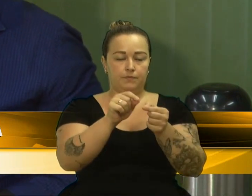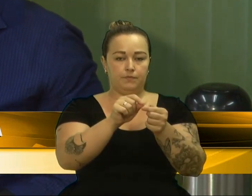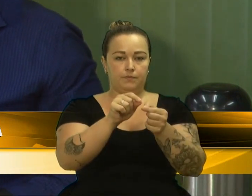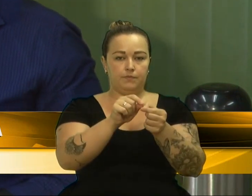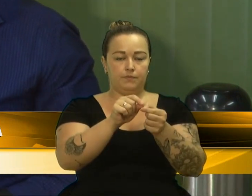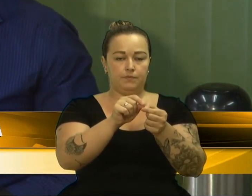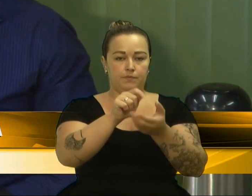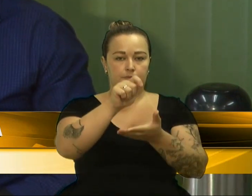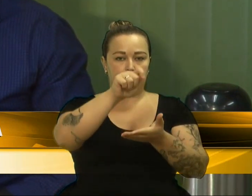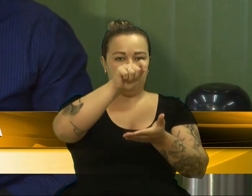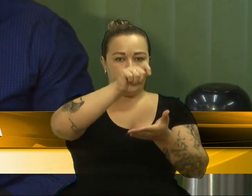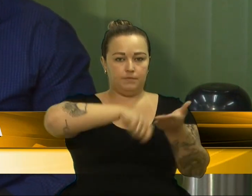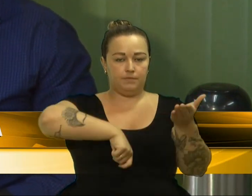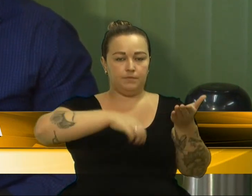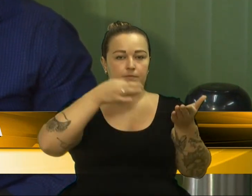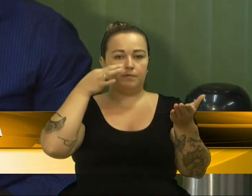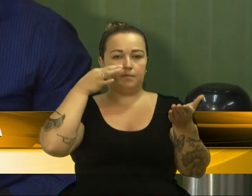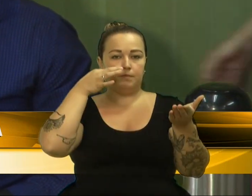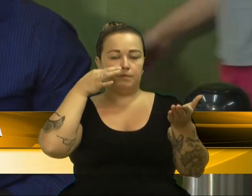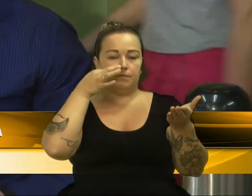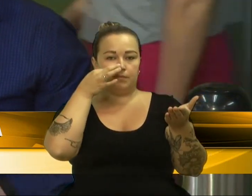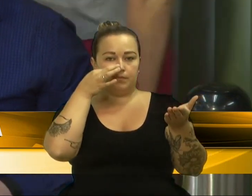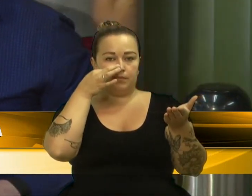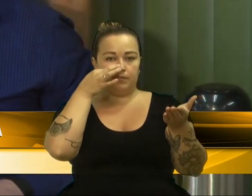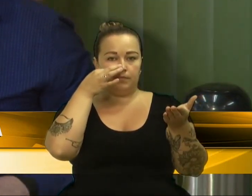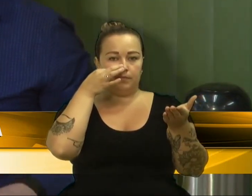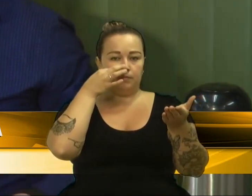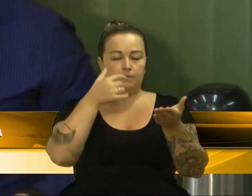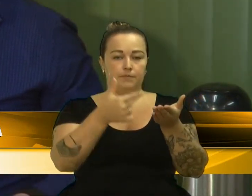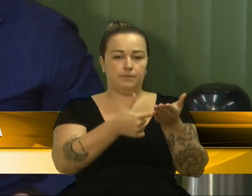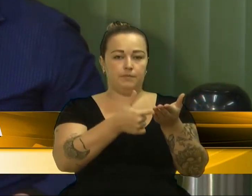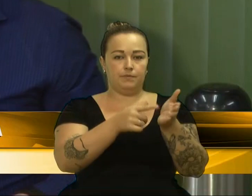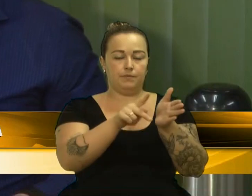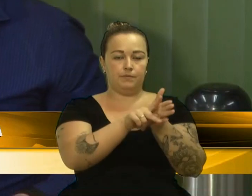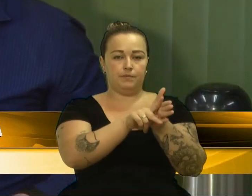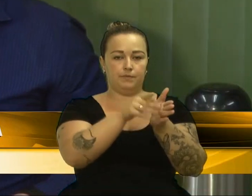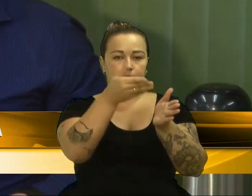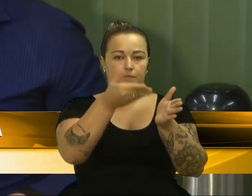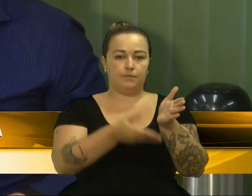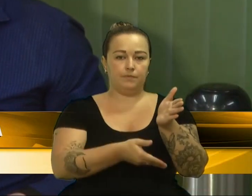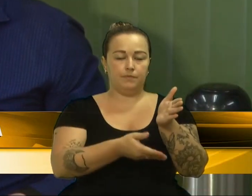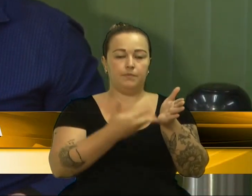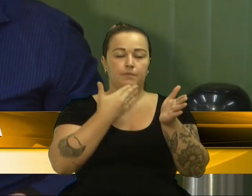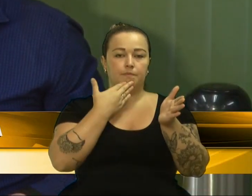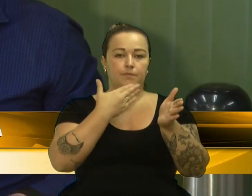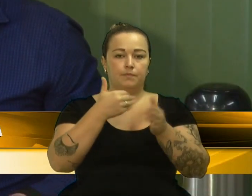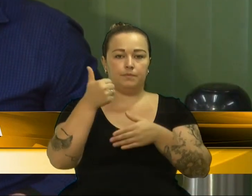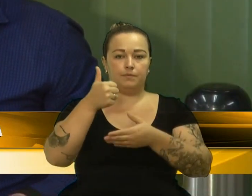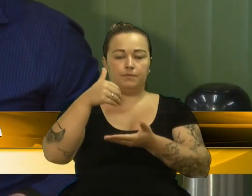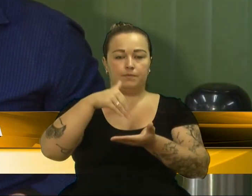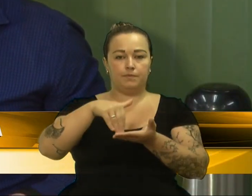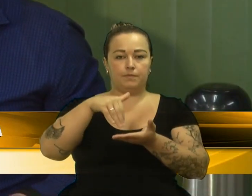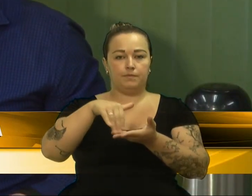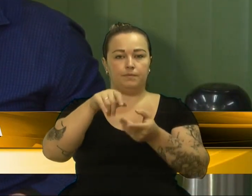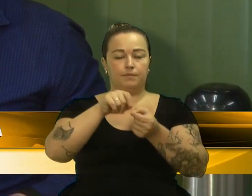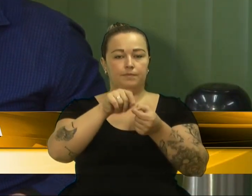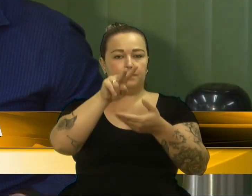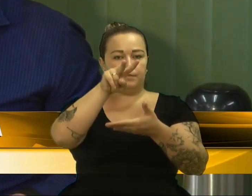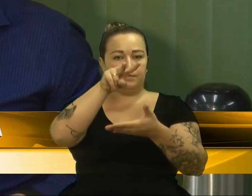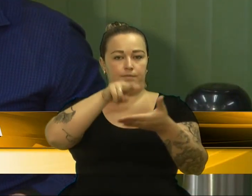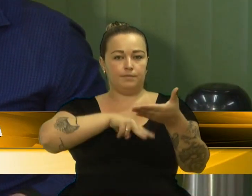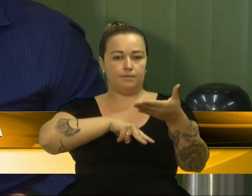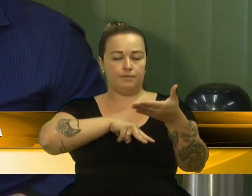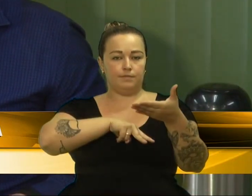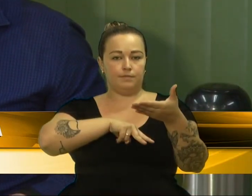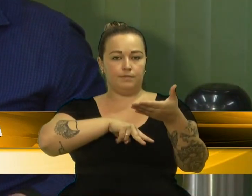procedam ao registro de presenças no livro de presenças. Solicito à primeira secretária que faça a leitura da